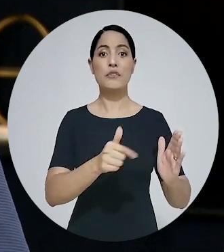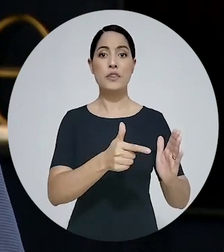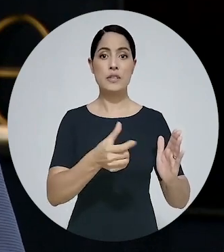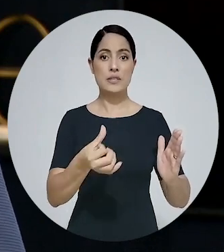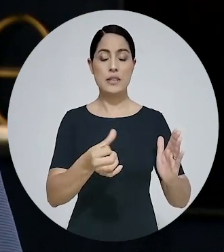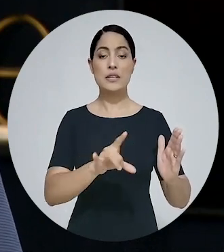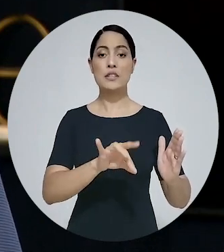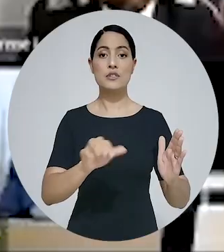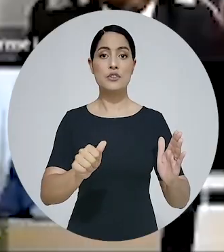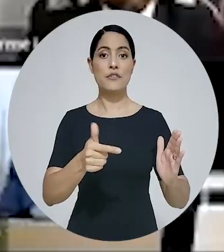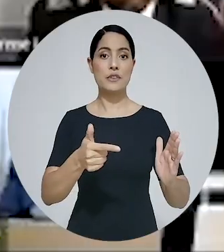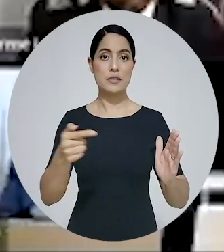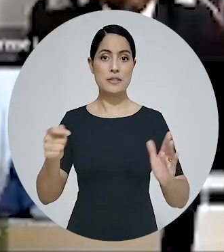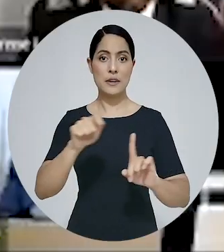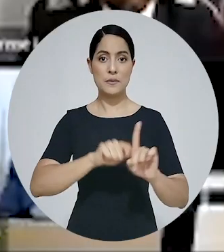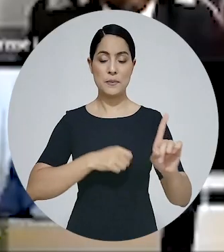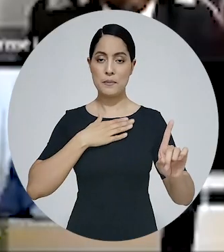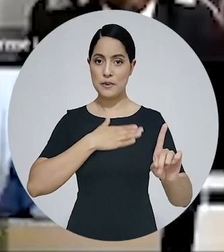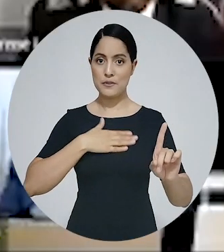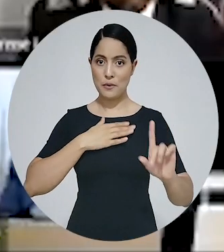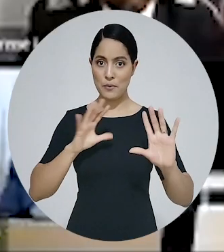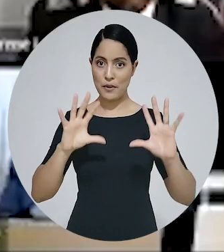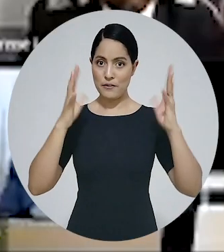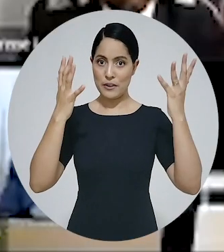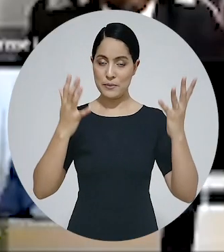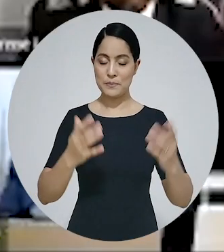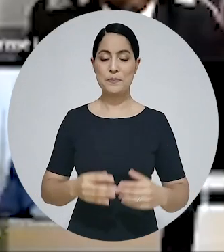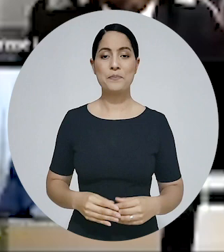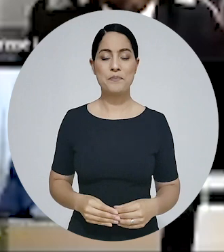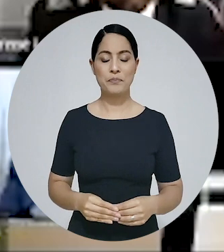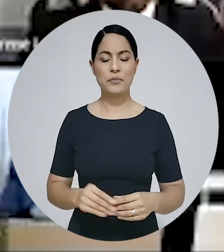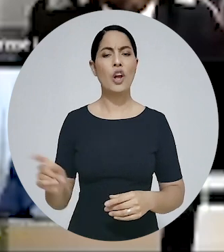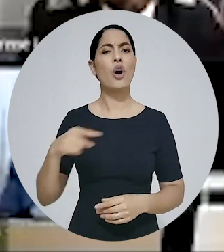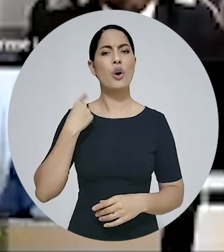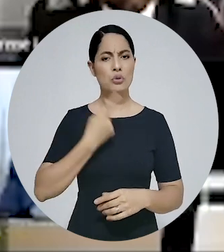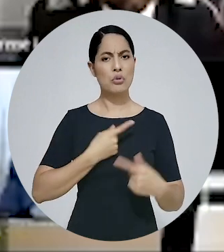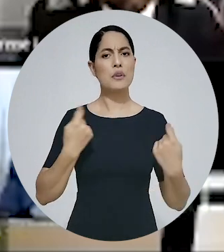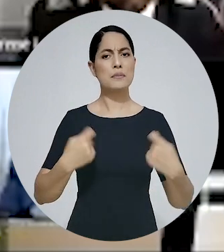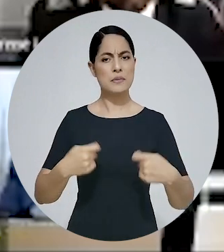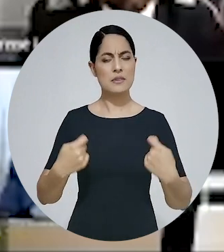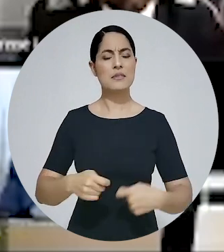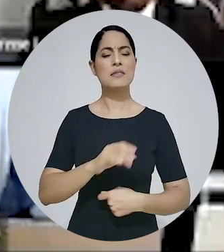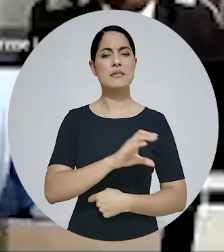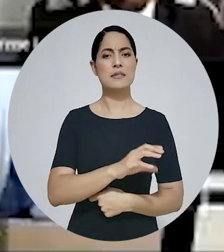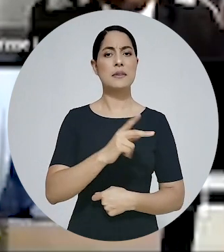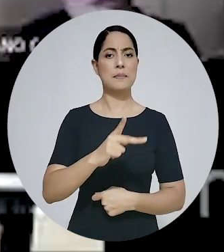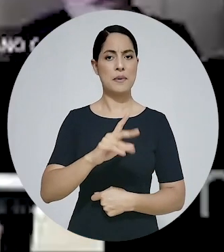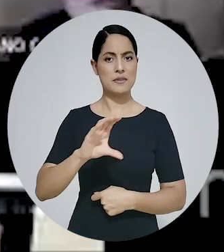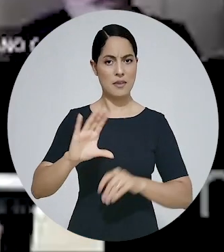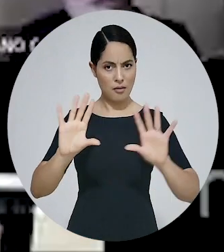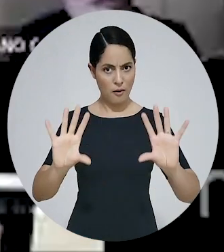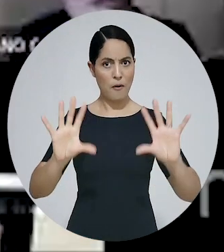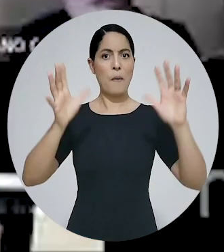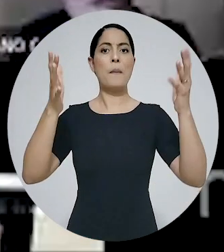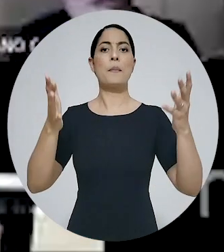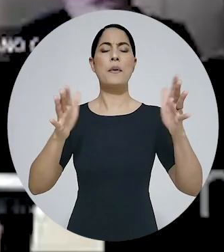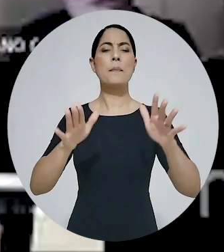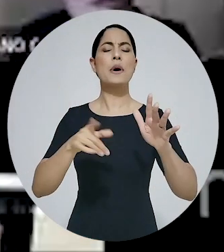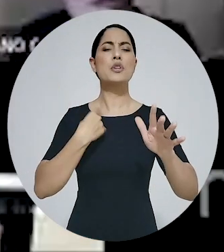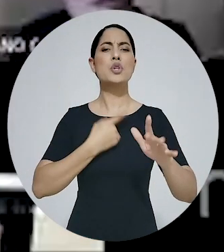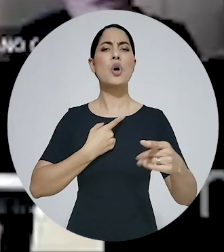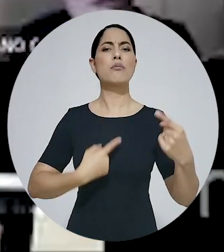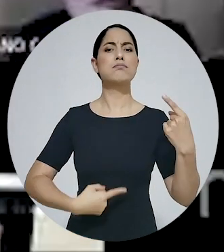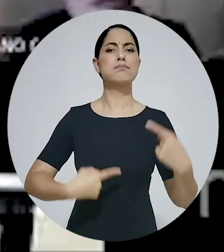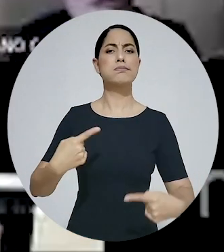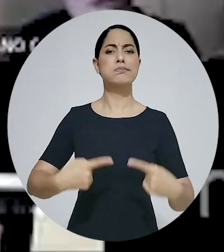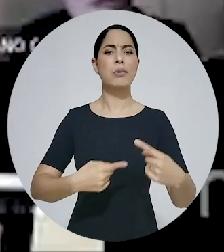de agosto. Nós temos que comemorar o novo Código de Processo Civil, nós temos que discutir aquilo que houve de avanço